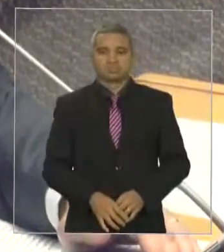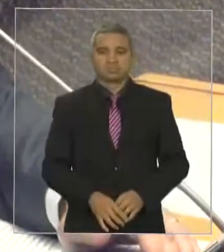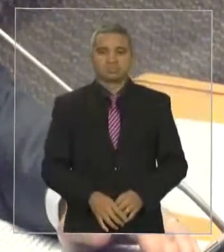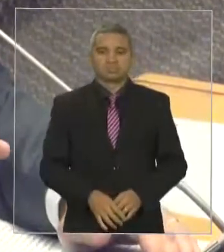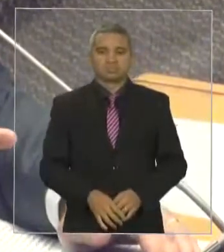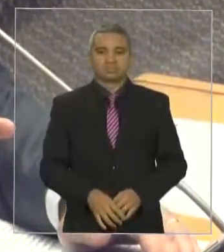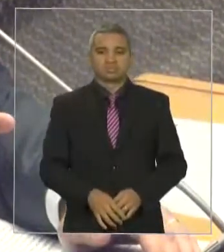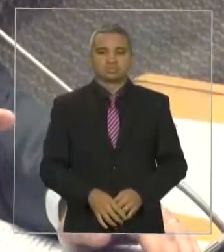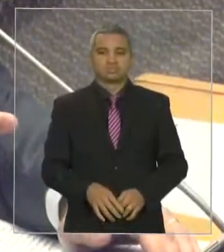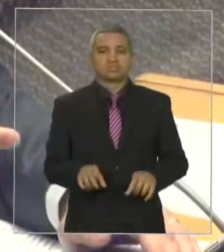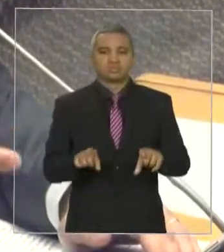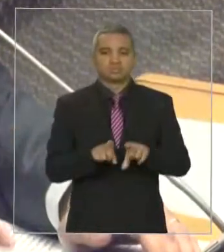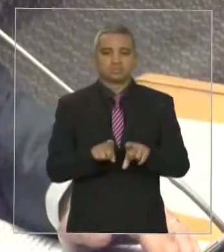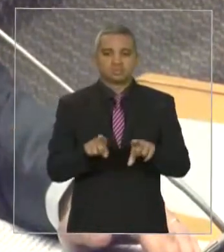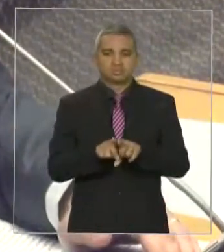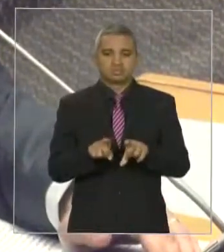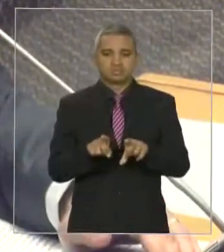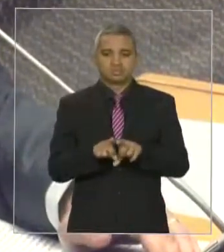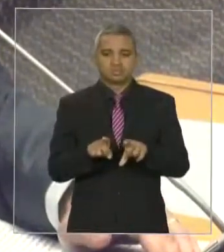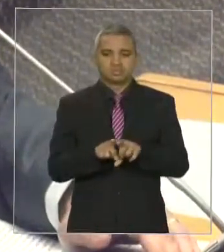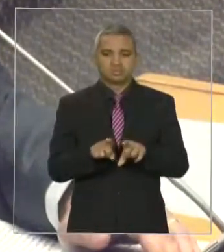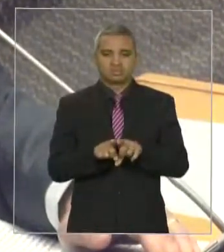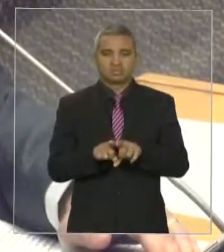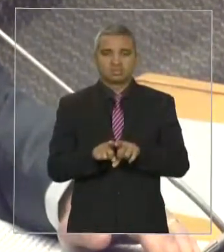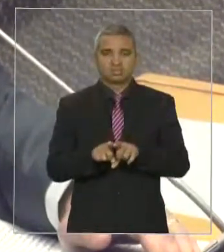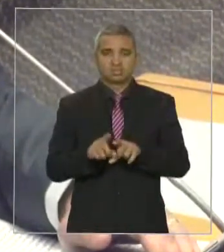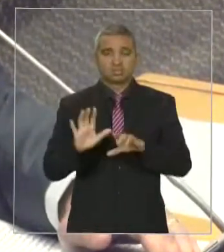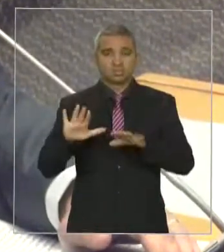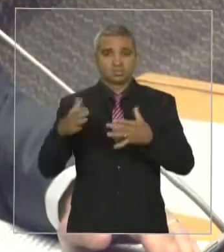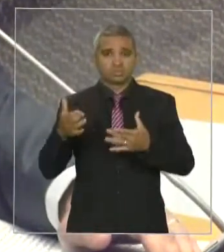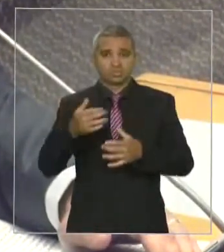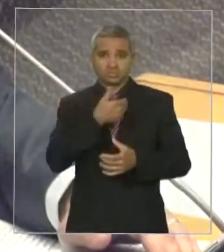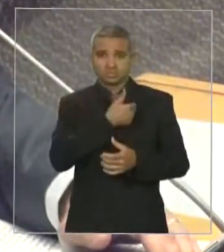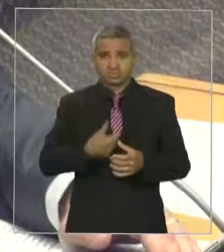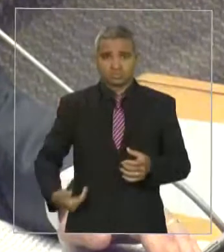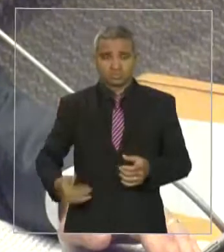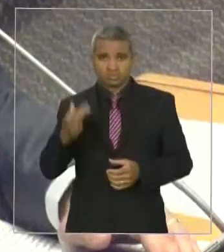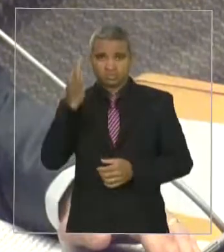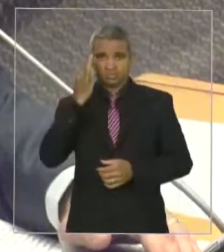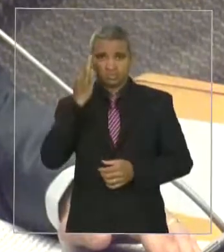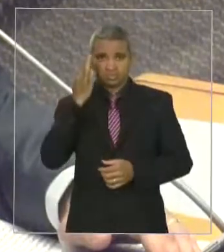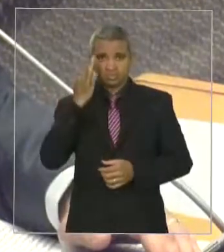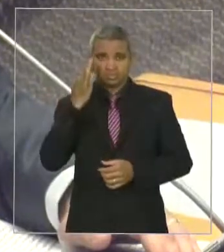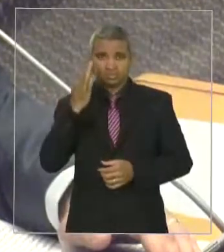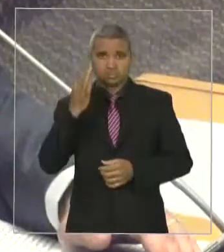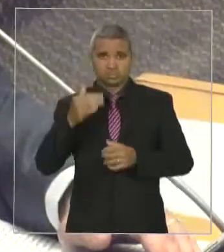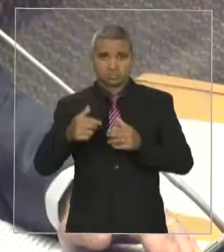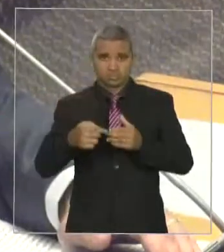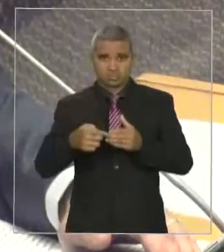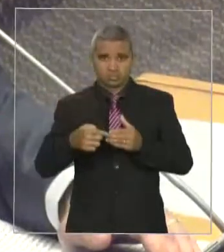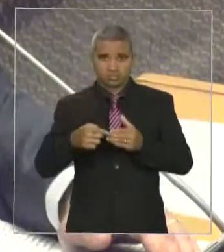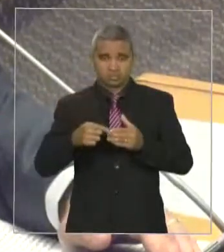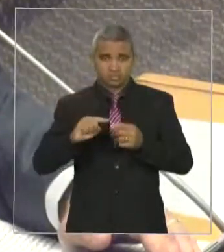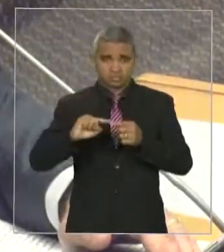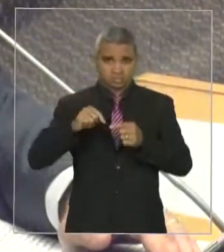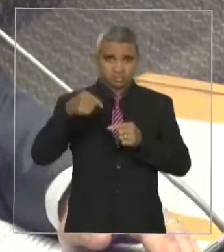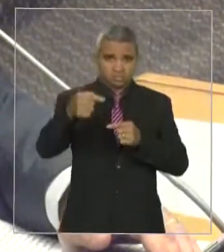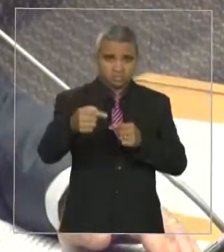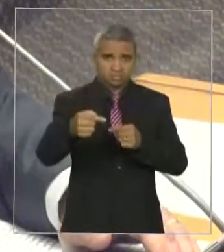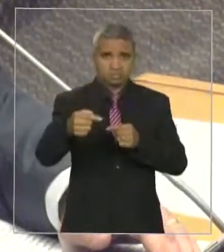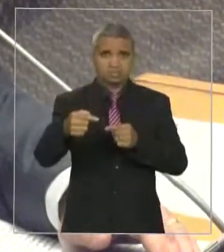Depois do nosso governo, as prestações de contas vão ser aprovadas com toda